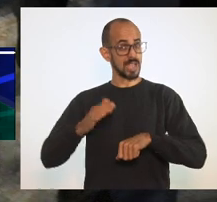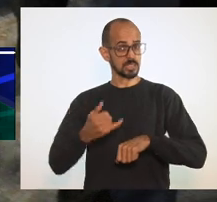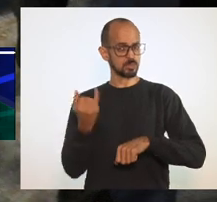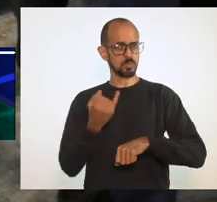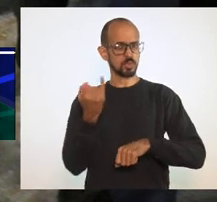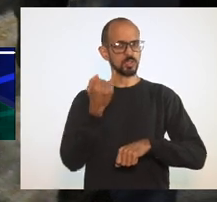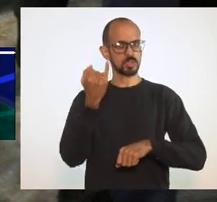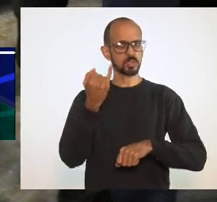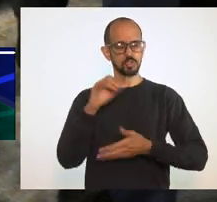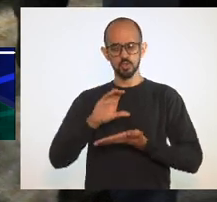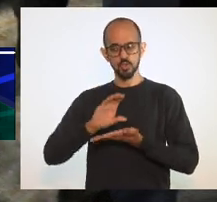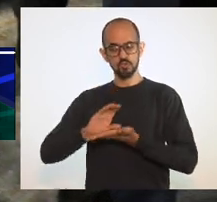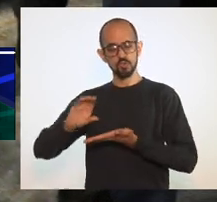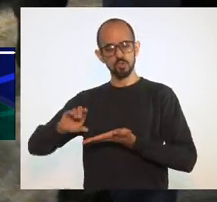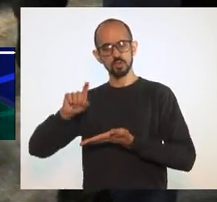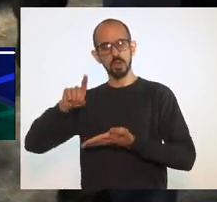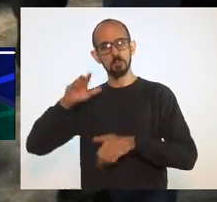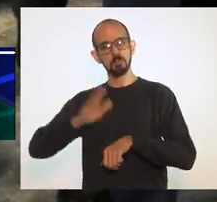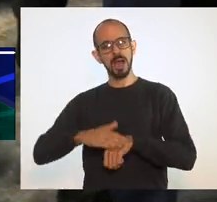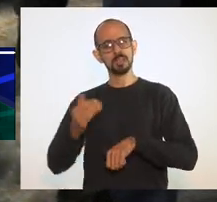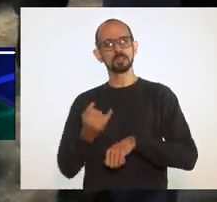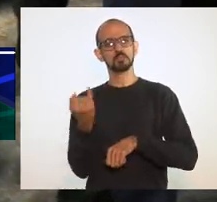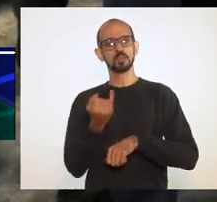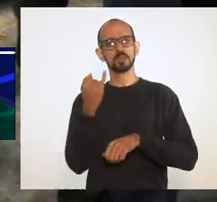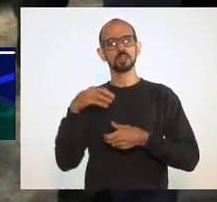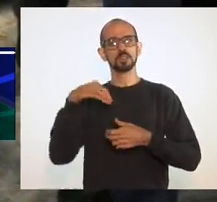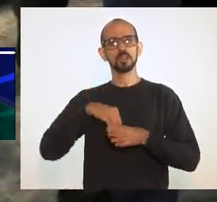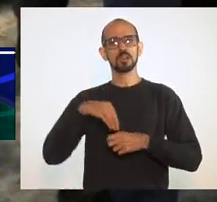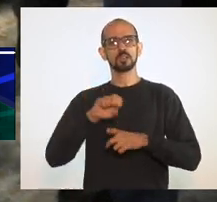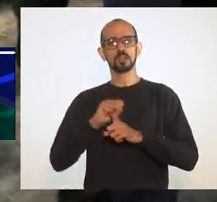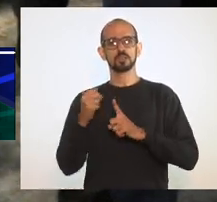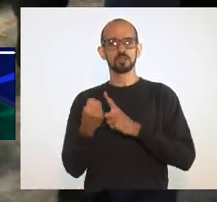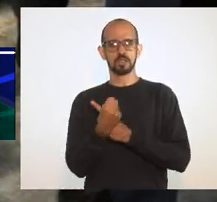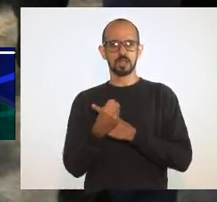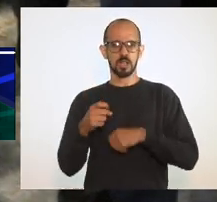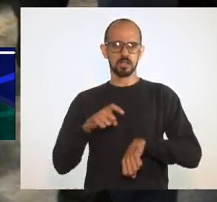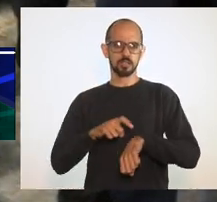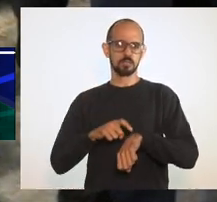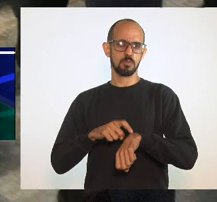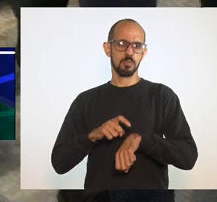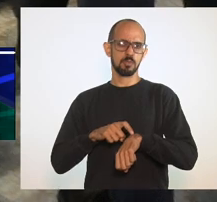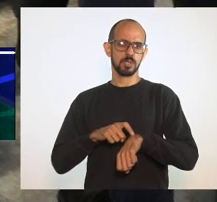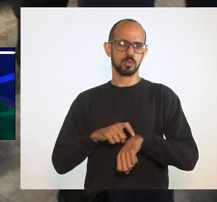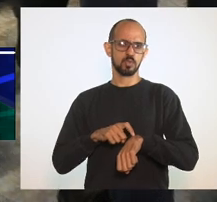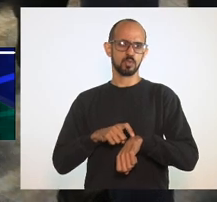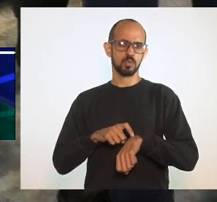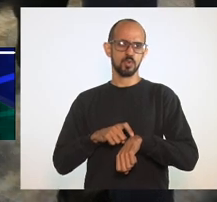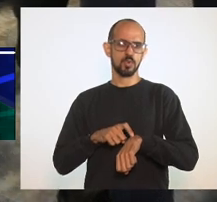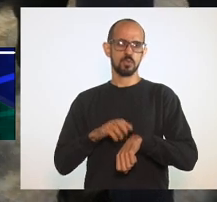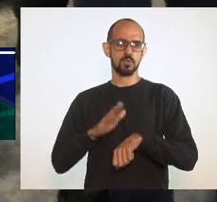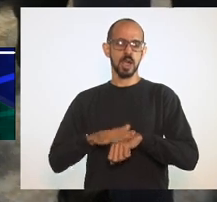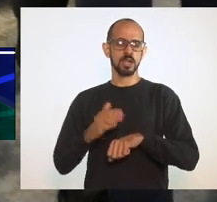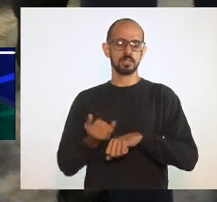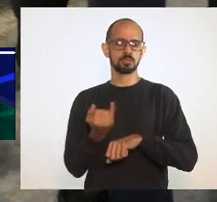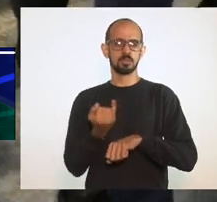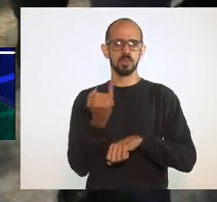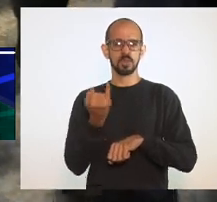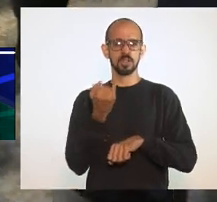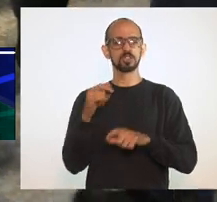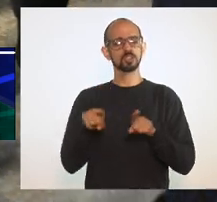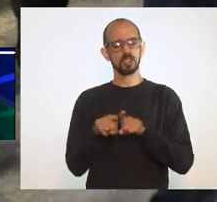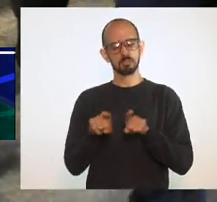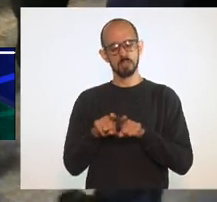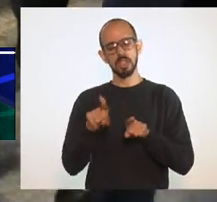tratam de prioridades na nossa sociedade. E nesse momento, senhor presidente, a prioridade também